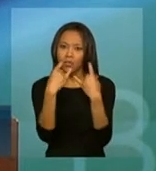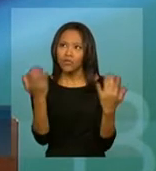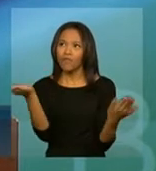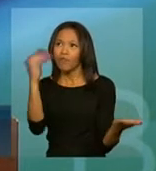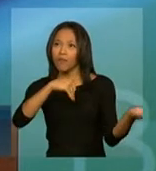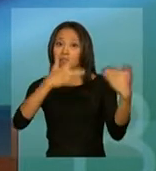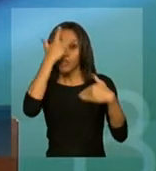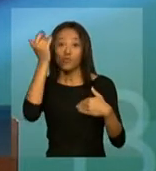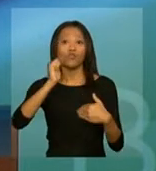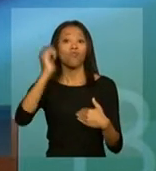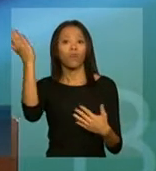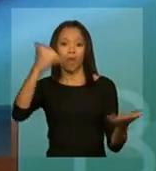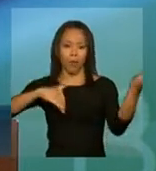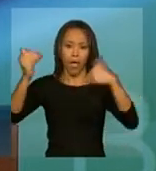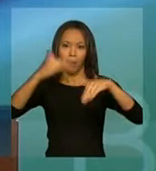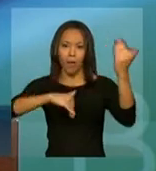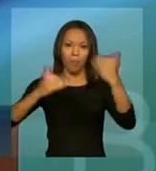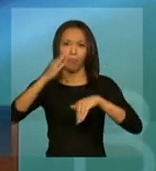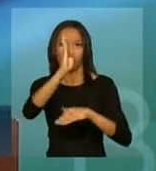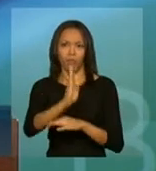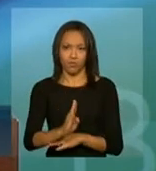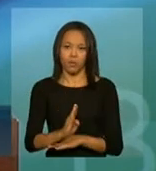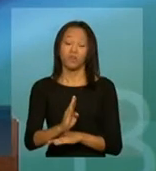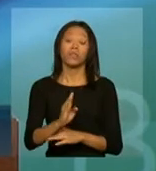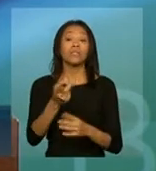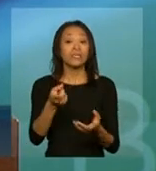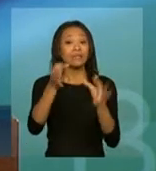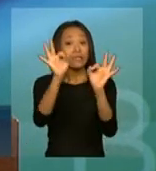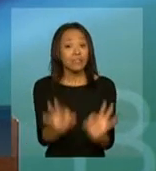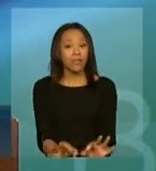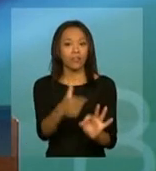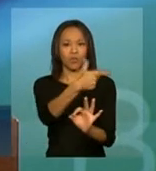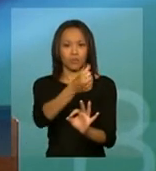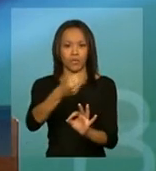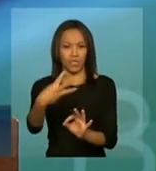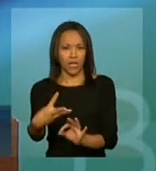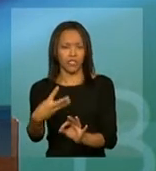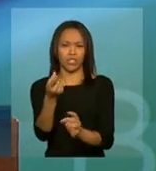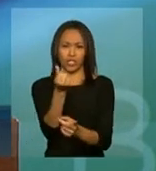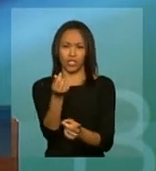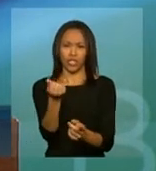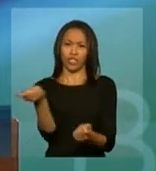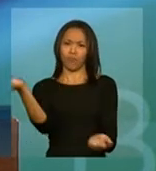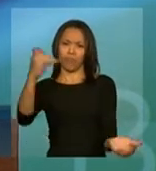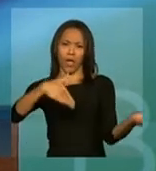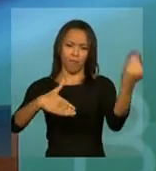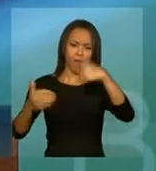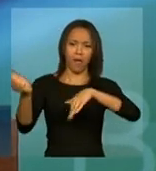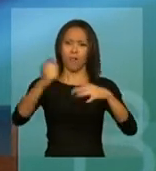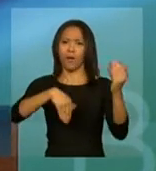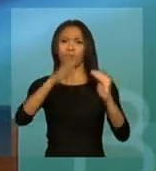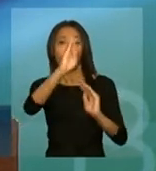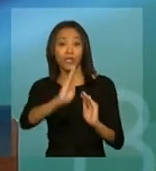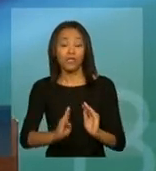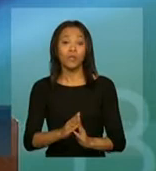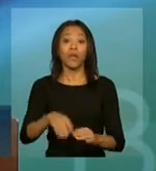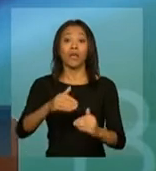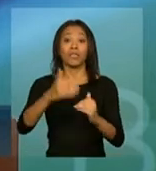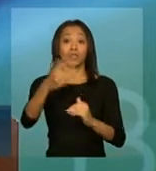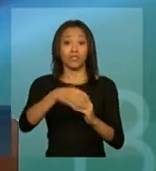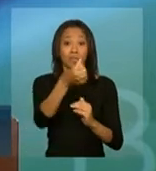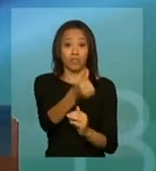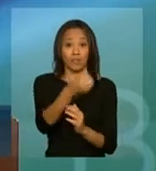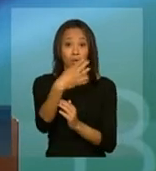externos. Isso está expresso no fato de que, em 2013, a entrada de investimento estrangeiro direto atingiu 64 bilhões de